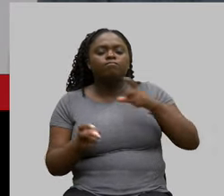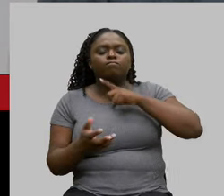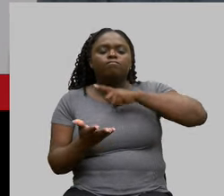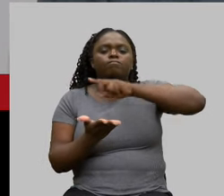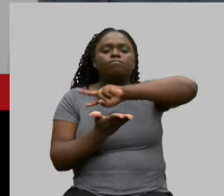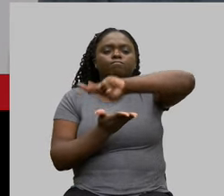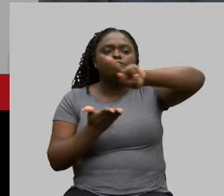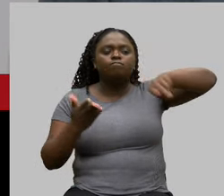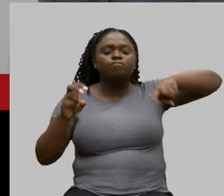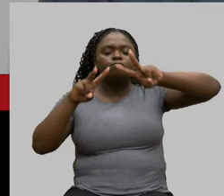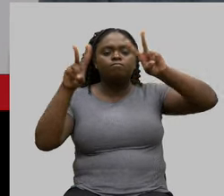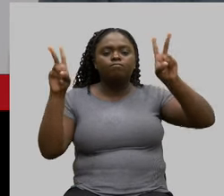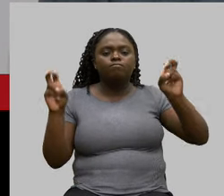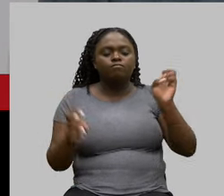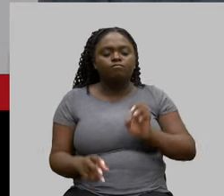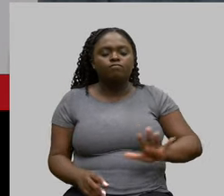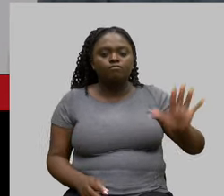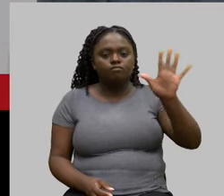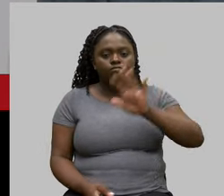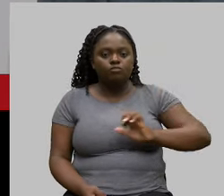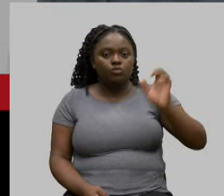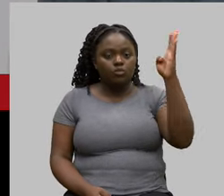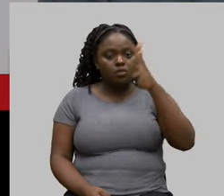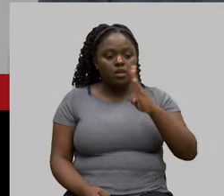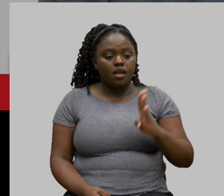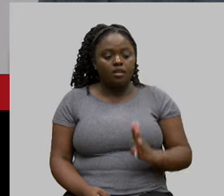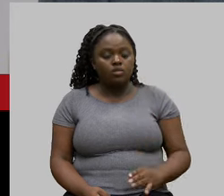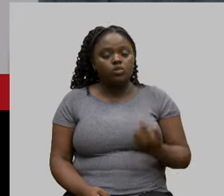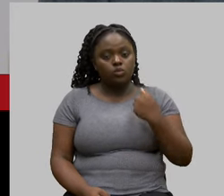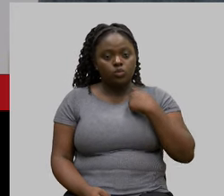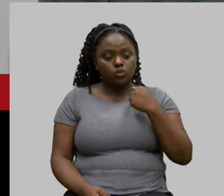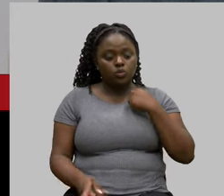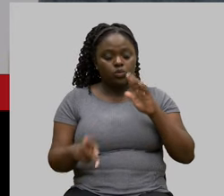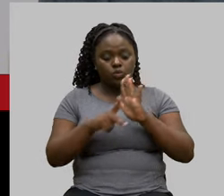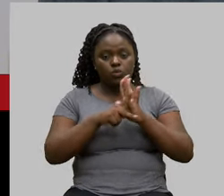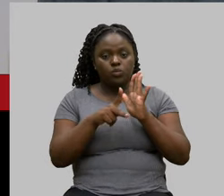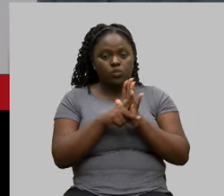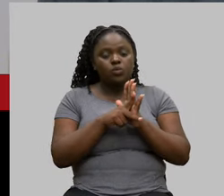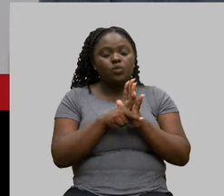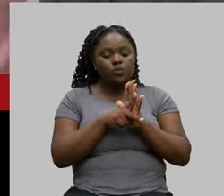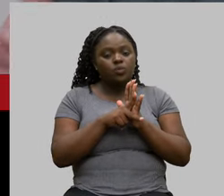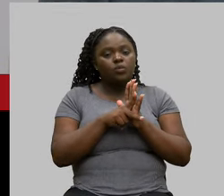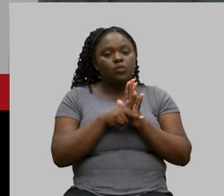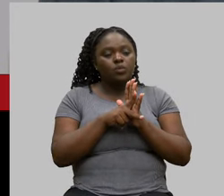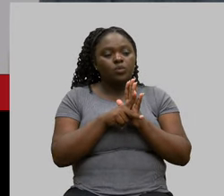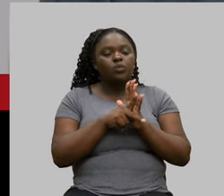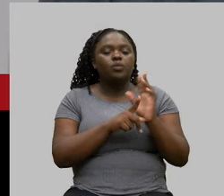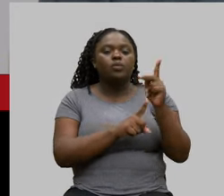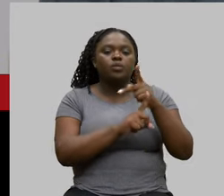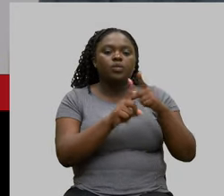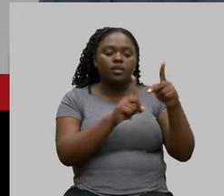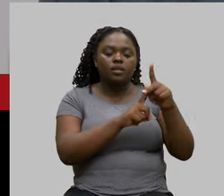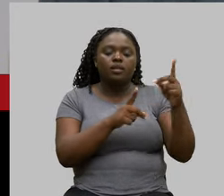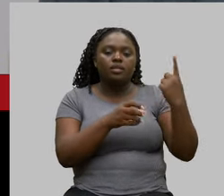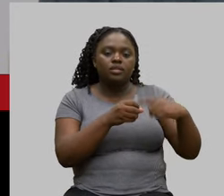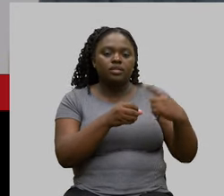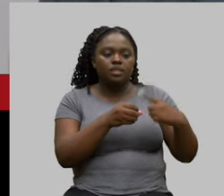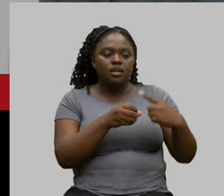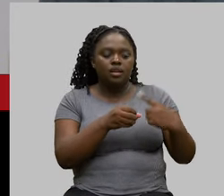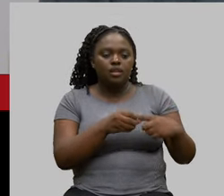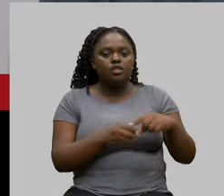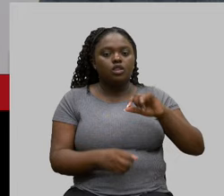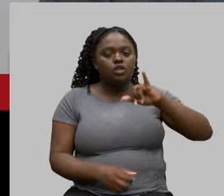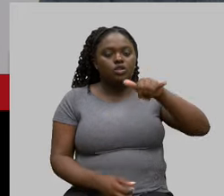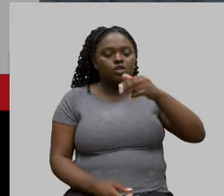aa né eu mesmo pertenço a dois regimes próprios né de Previdência do município de J Eu sou professor de